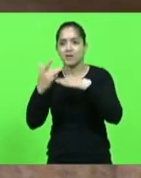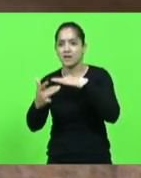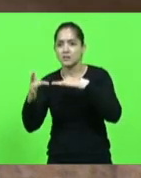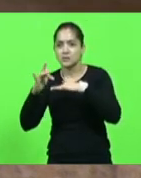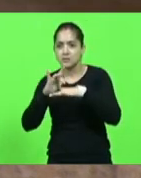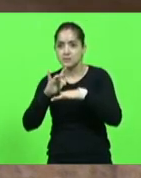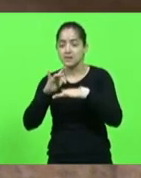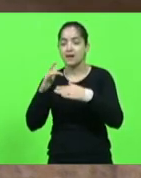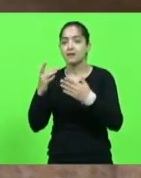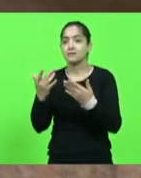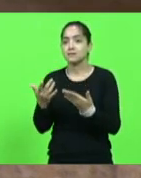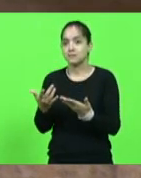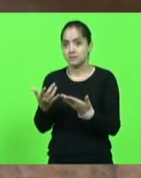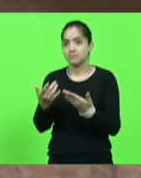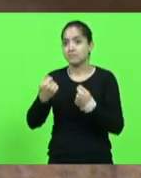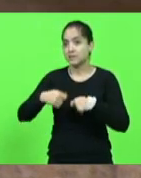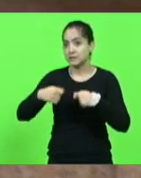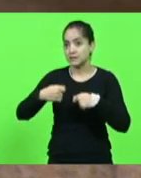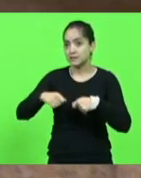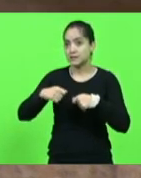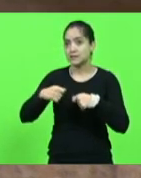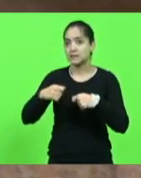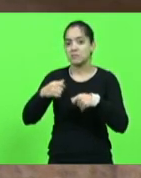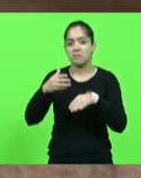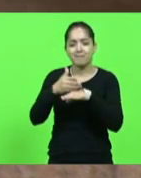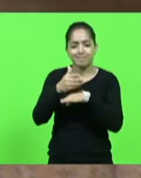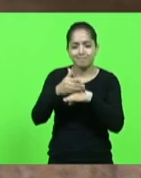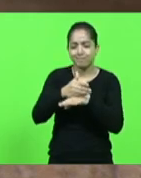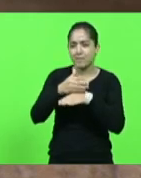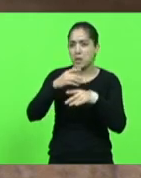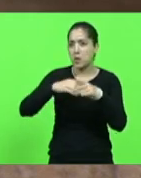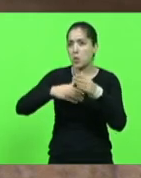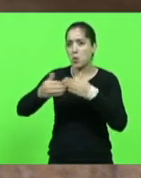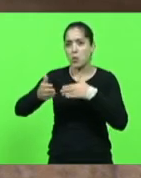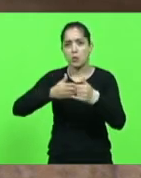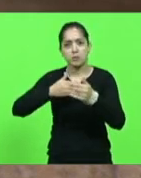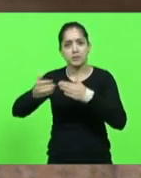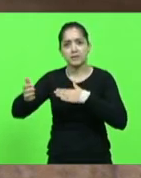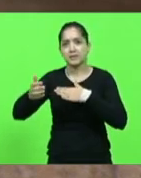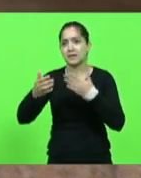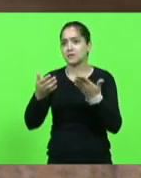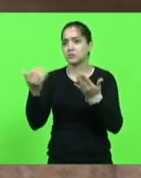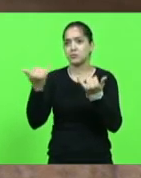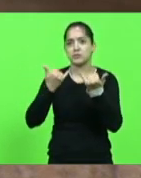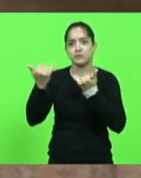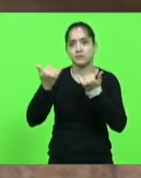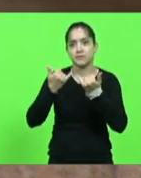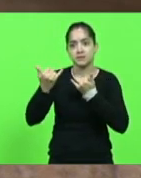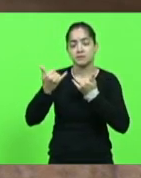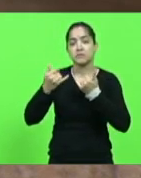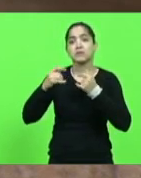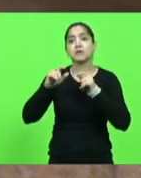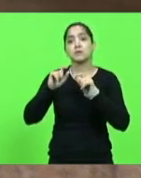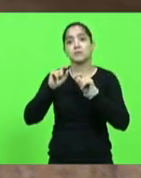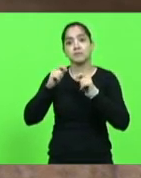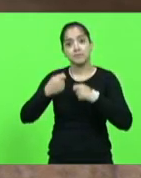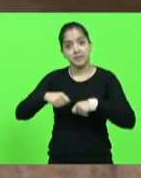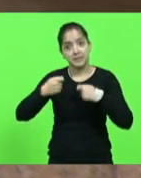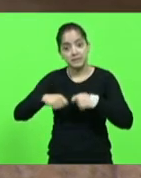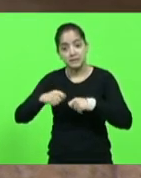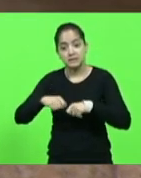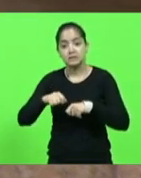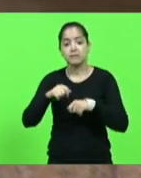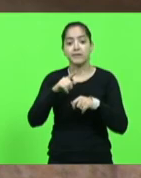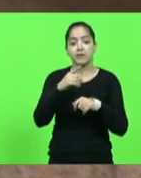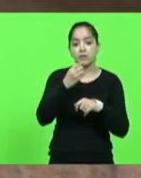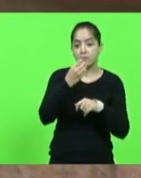internet, ela tem acesso a qualquer tipo de informação e sem filtro, obviamente, para saber o que é bom, o que é ruim.